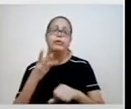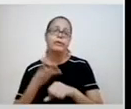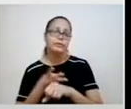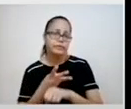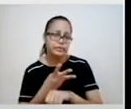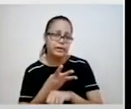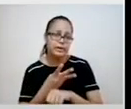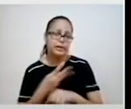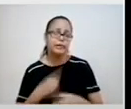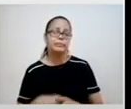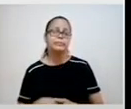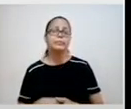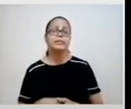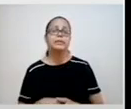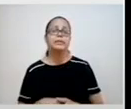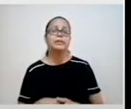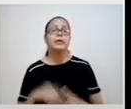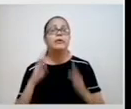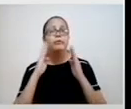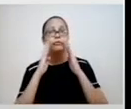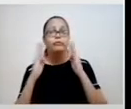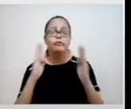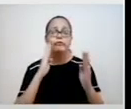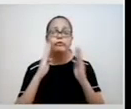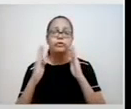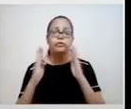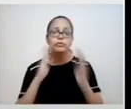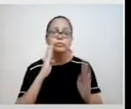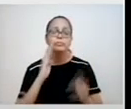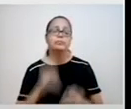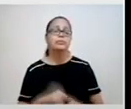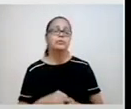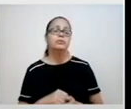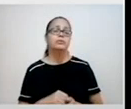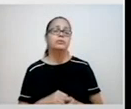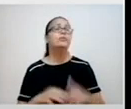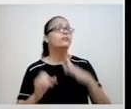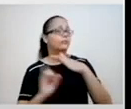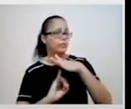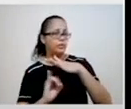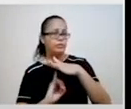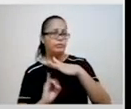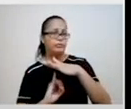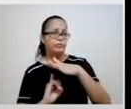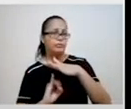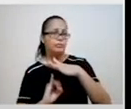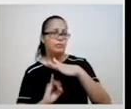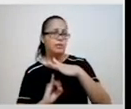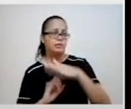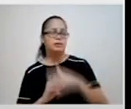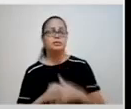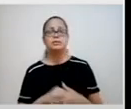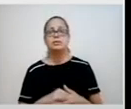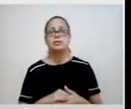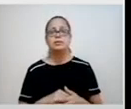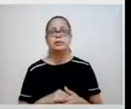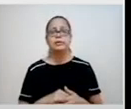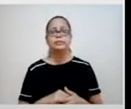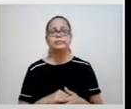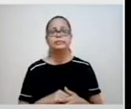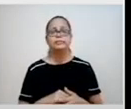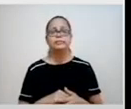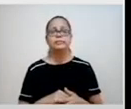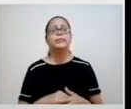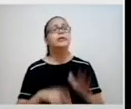WhatsApp, do Facebook. São textos, então, mais informais, que eu não tenho essa obrigatoriedade de